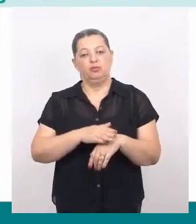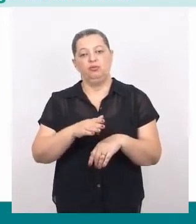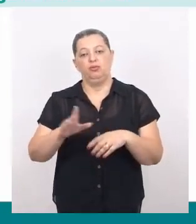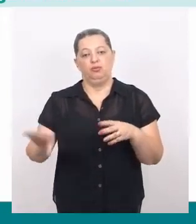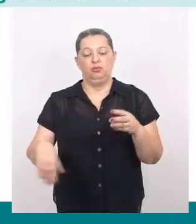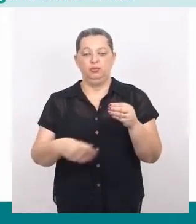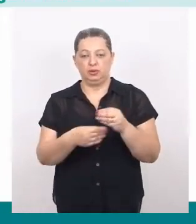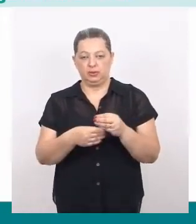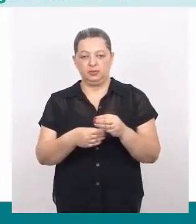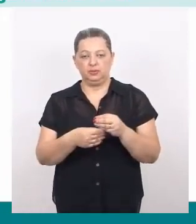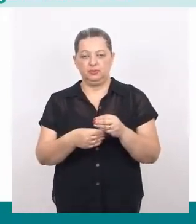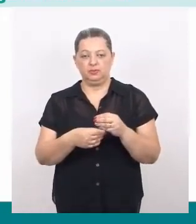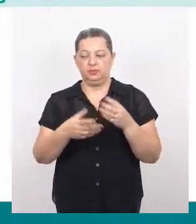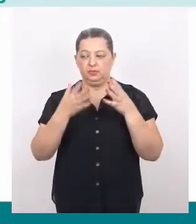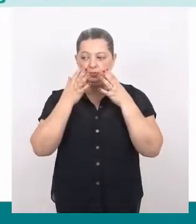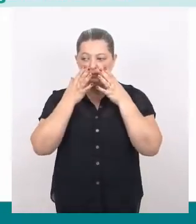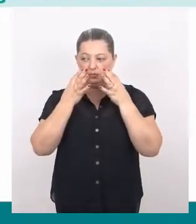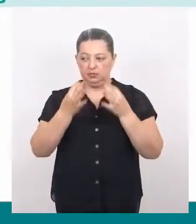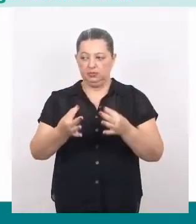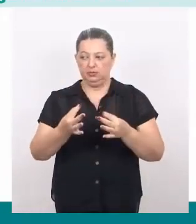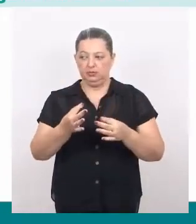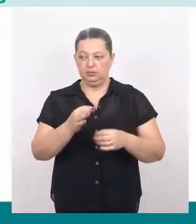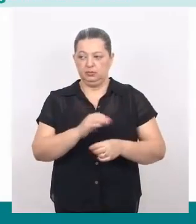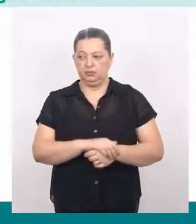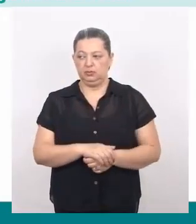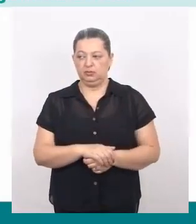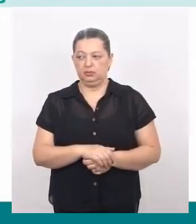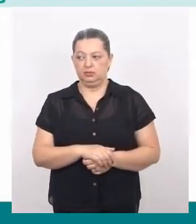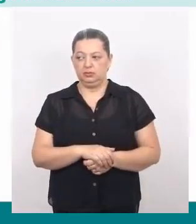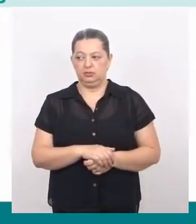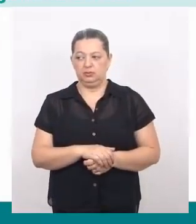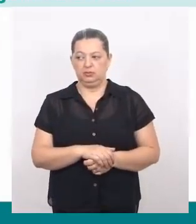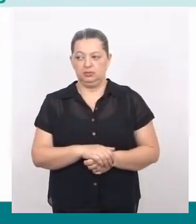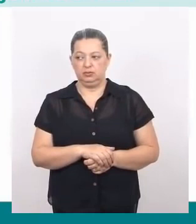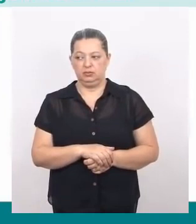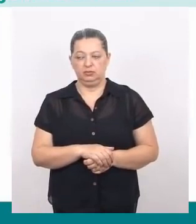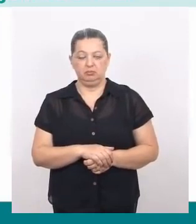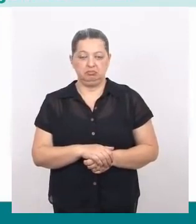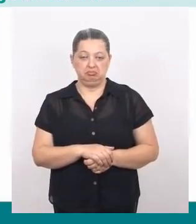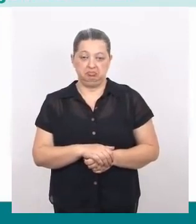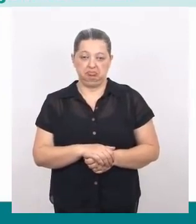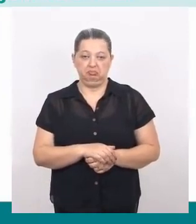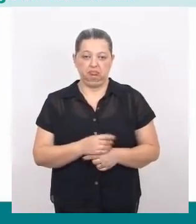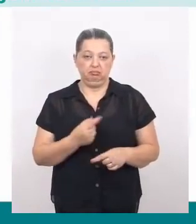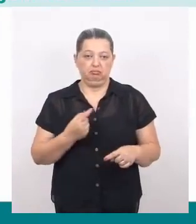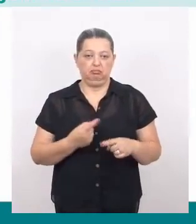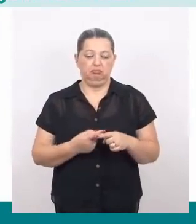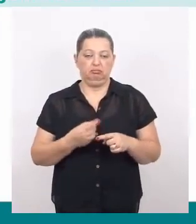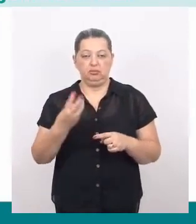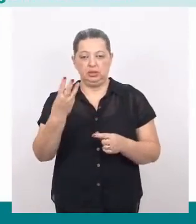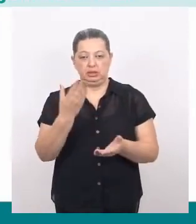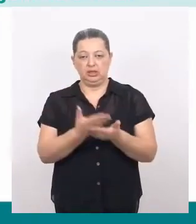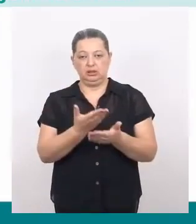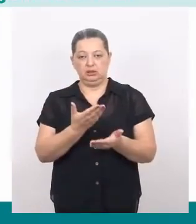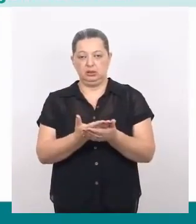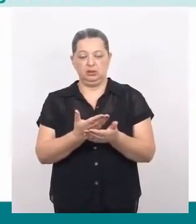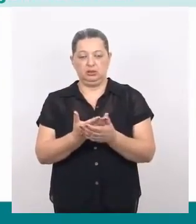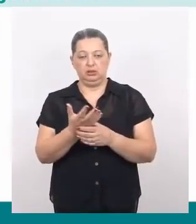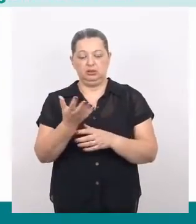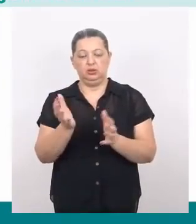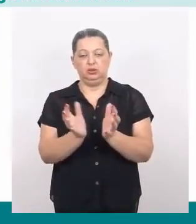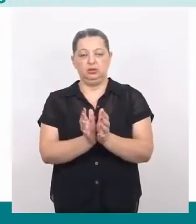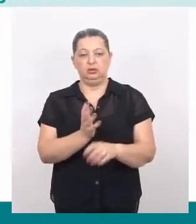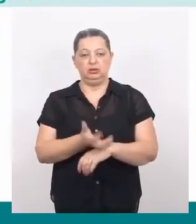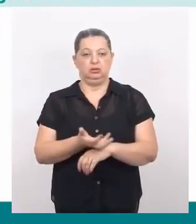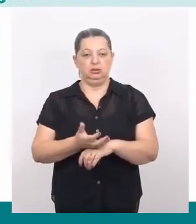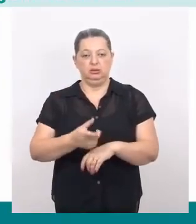vocês têm que estar atentos que o professor que tem pegar, por exemplo, 3 aulas nas unidades curriculares, ele terá